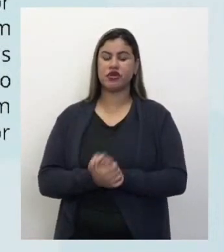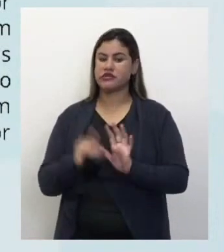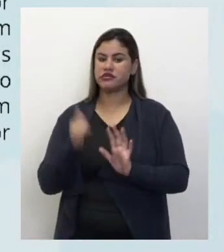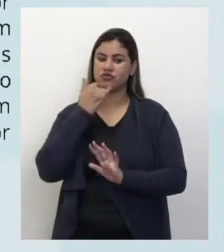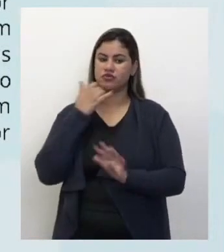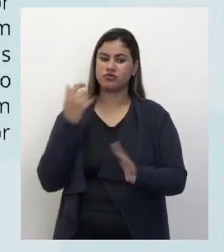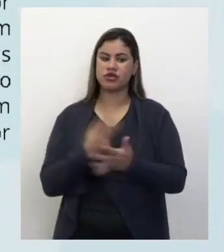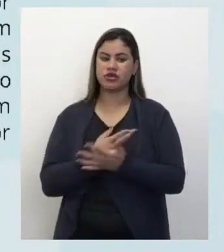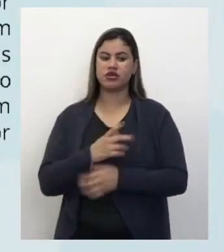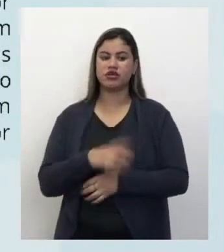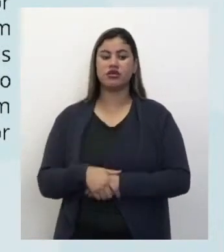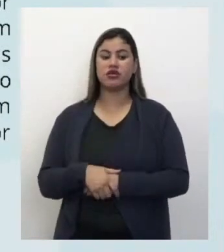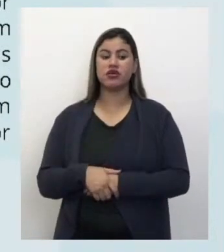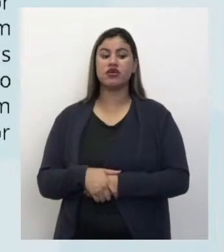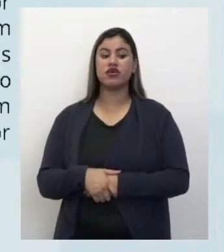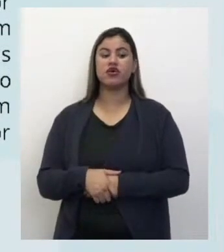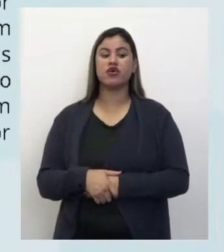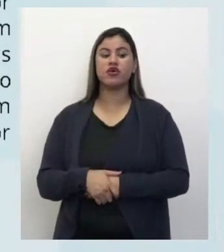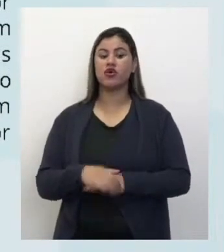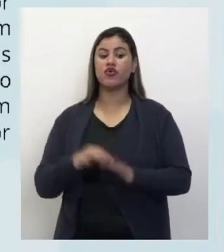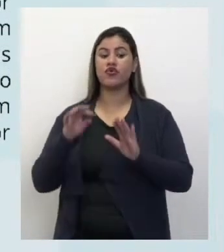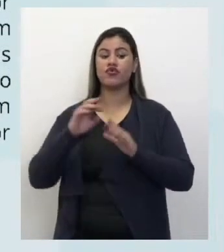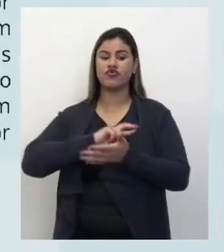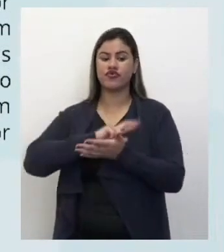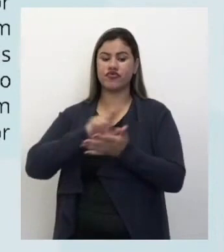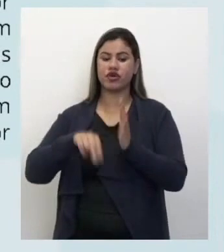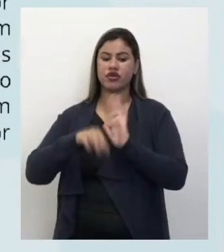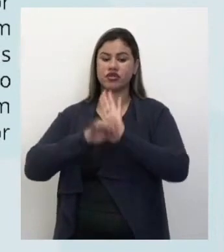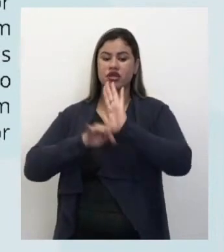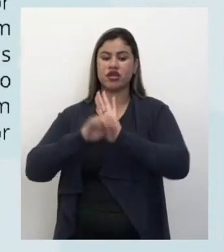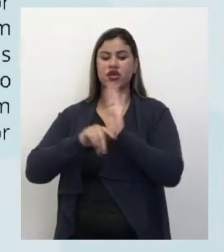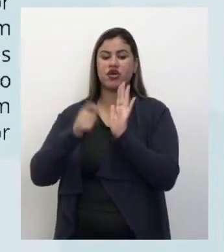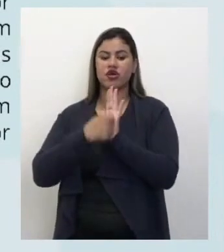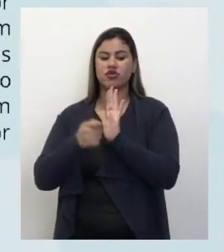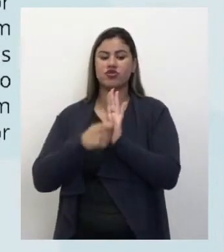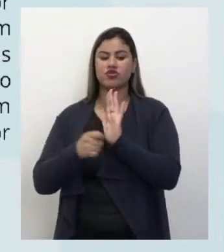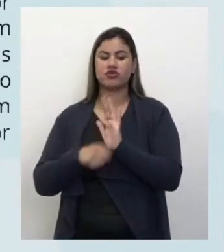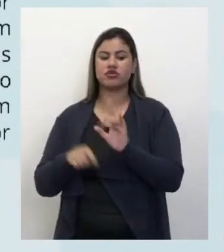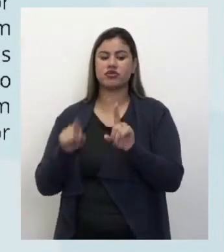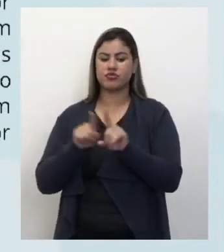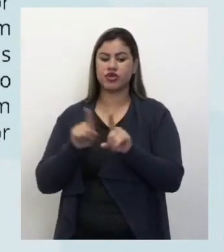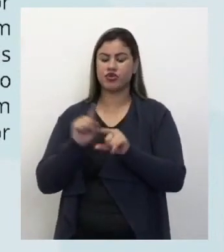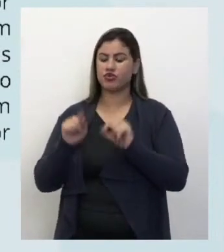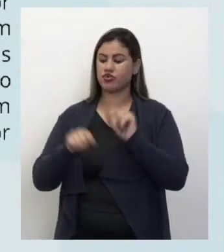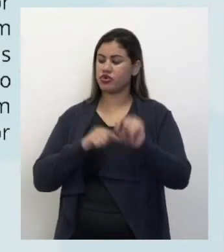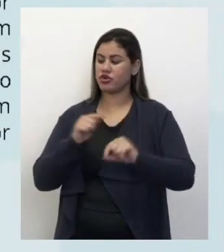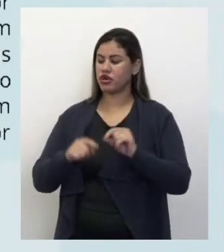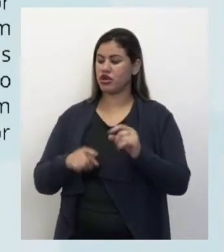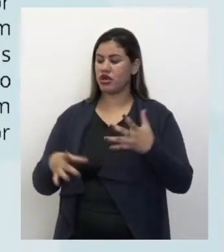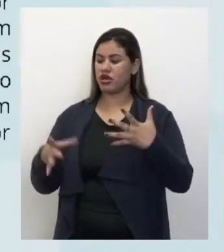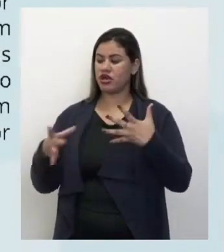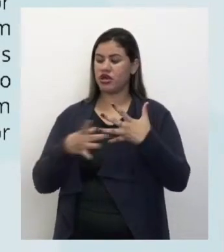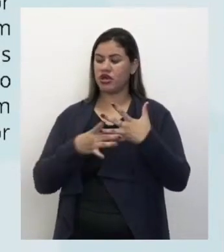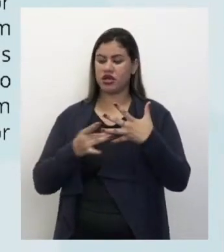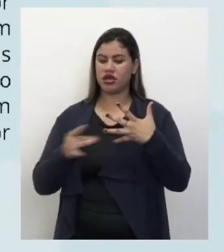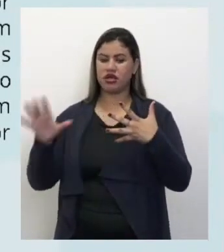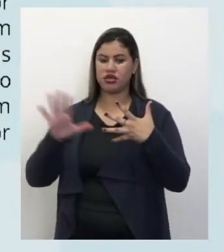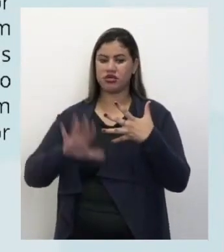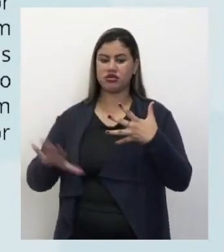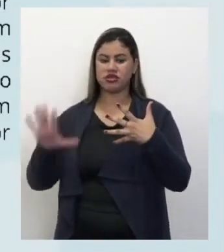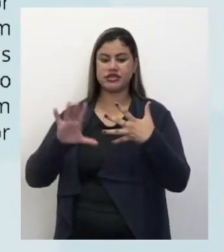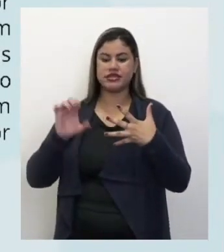além dos fatores textuais, os autores se valem de recursos semióticos. Esses recursos semióticos significa a parte